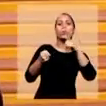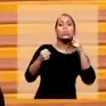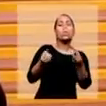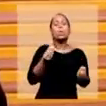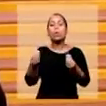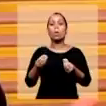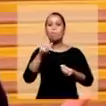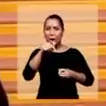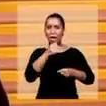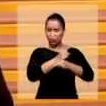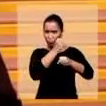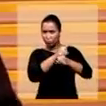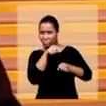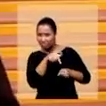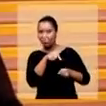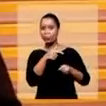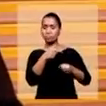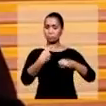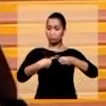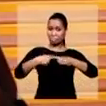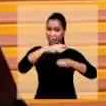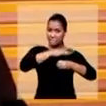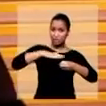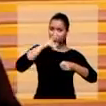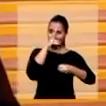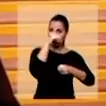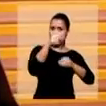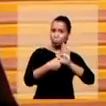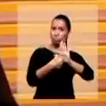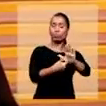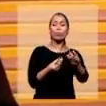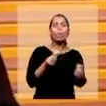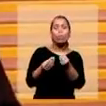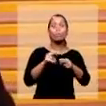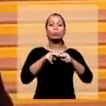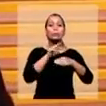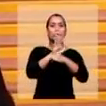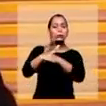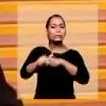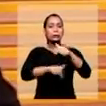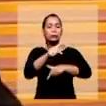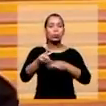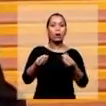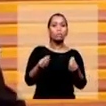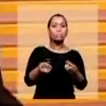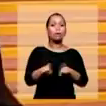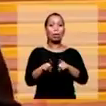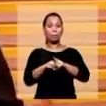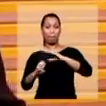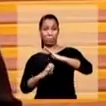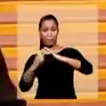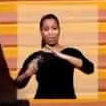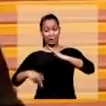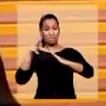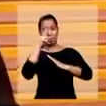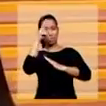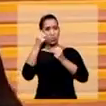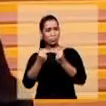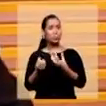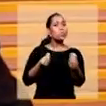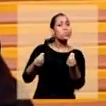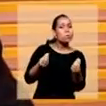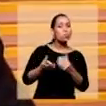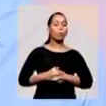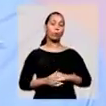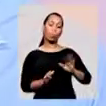São essas de construção? A gente é uma cidade fortemente marcada com prestação de serviço. A área industrial também é forte aqui na cidade? Como